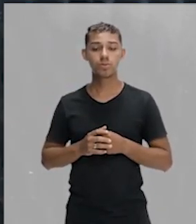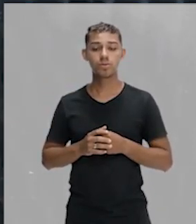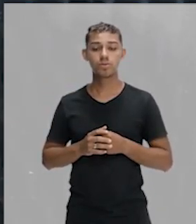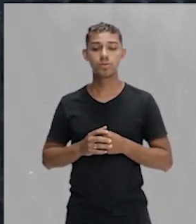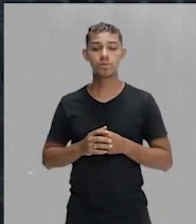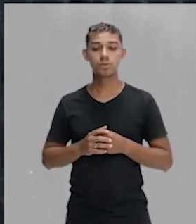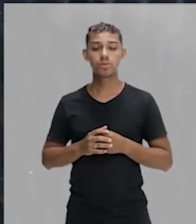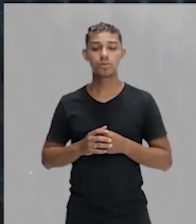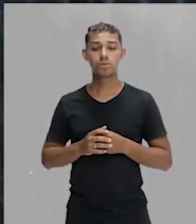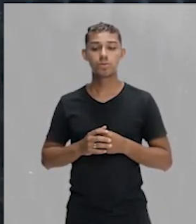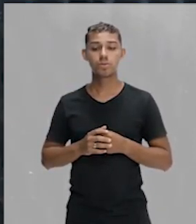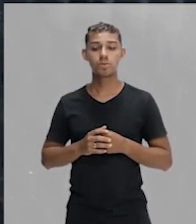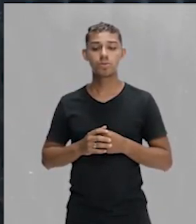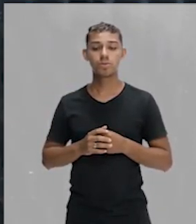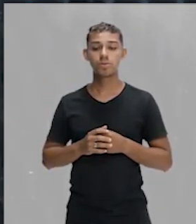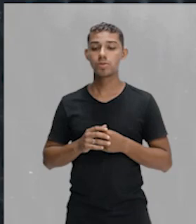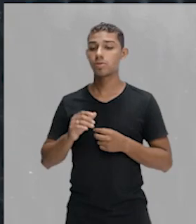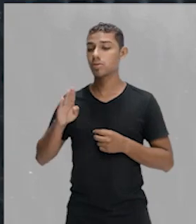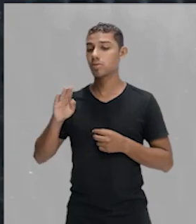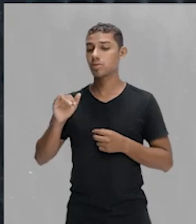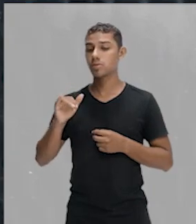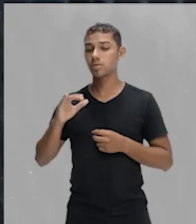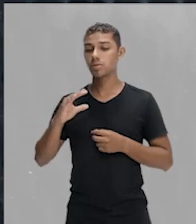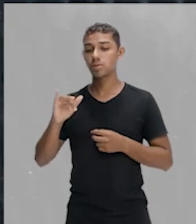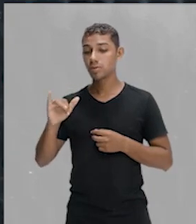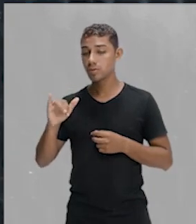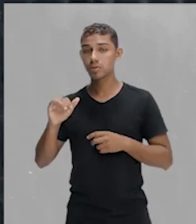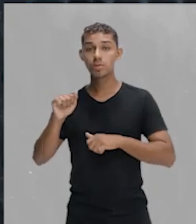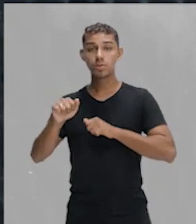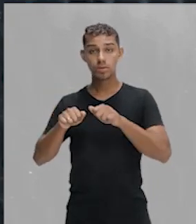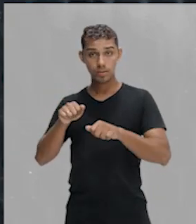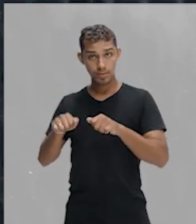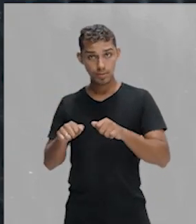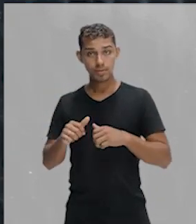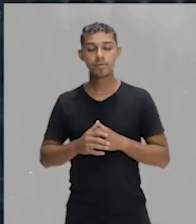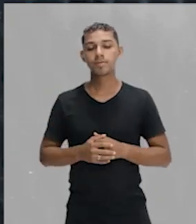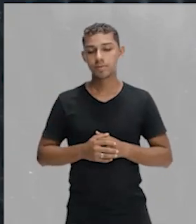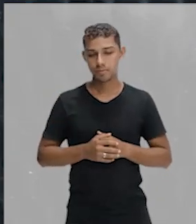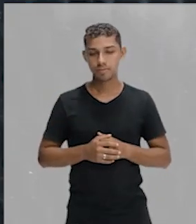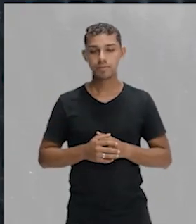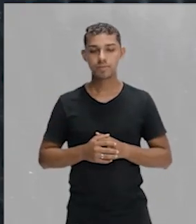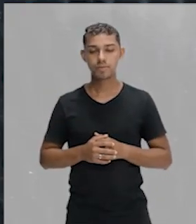e bici, se vê muito, tá? Eu tenho já